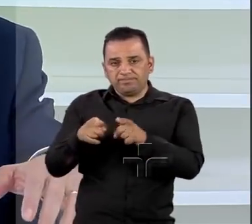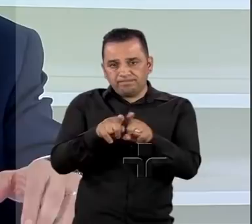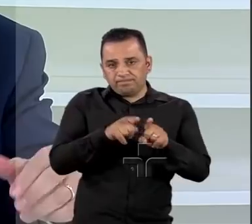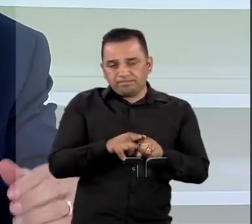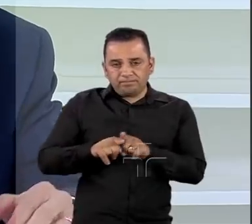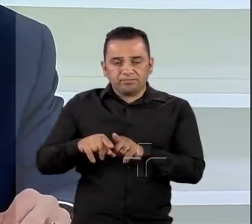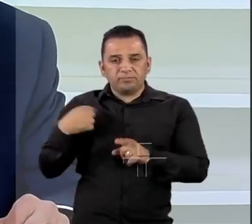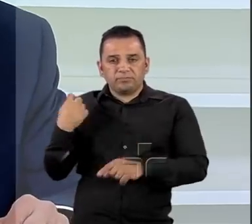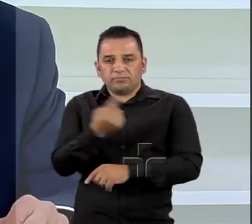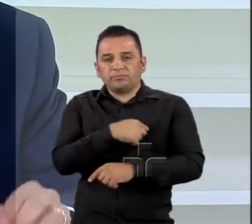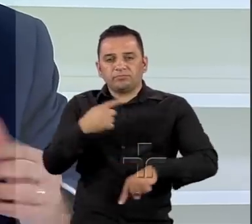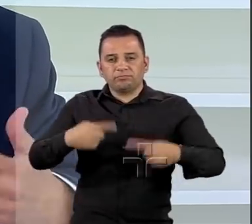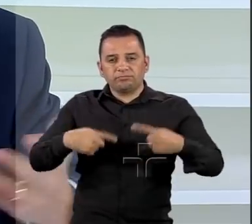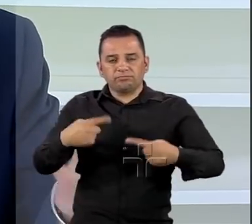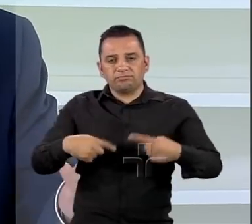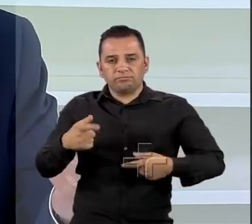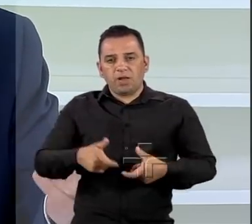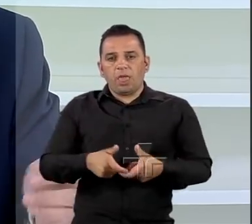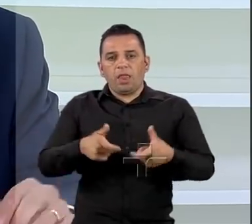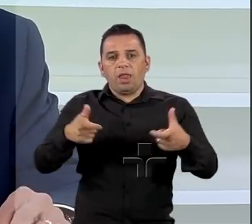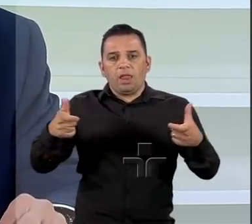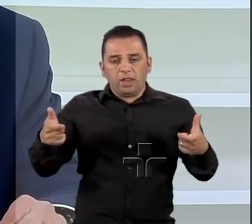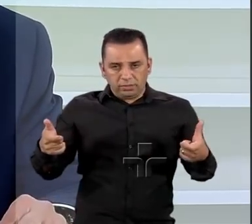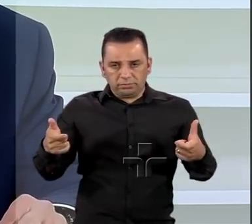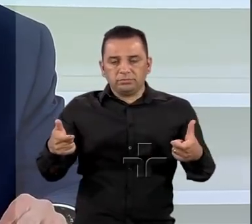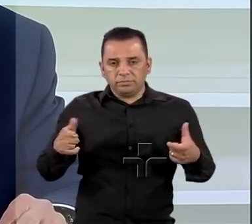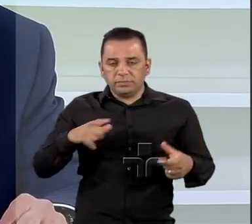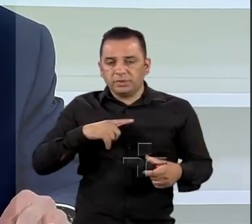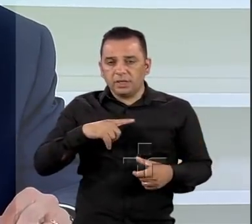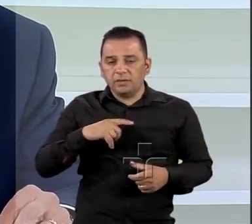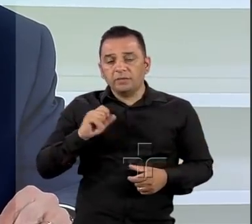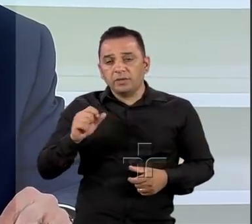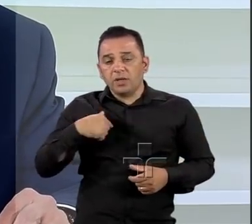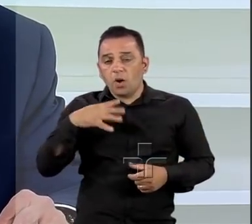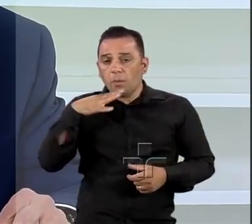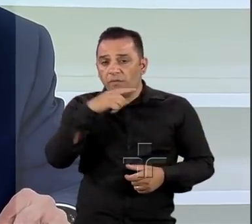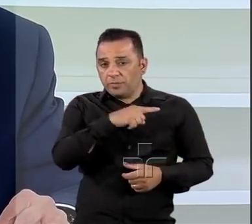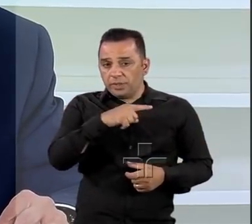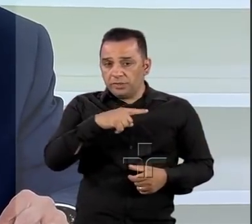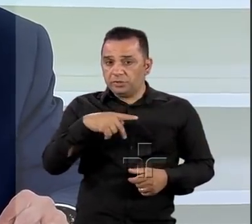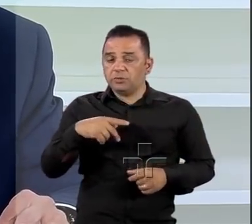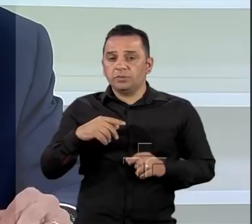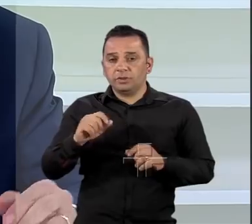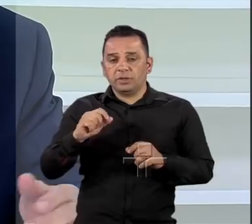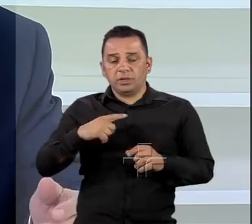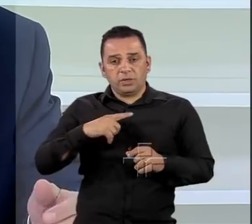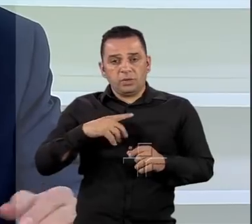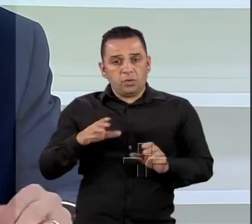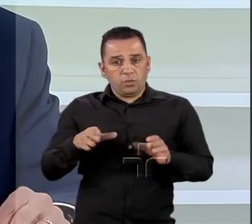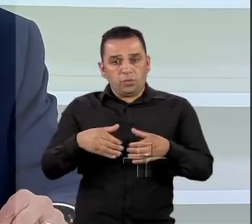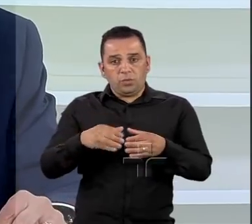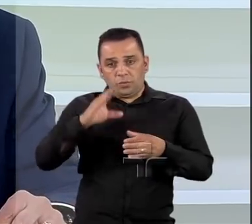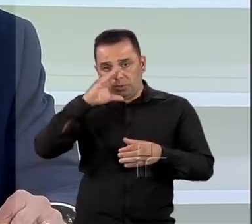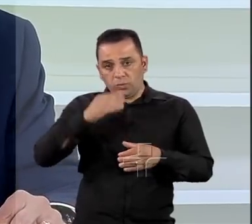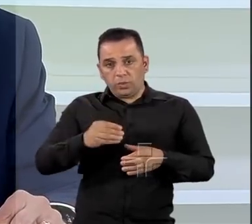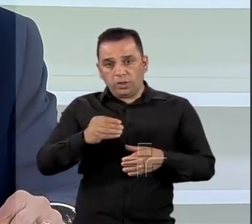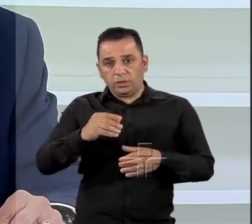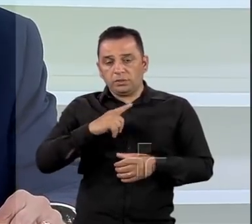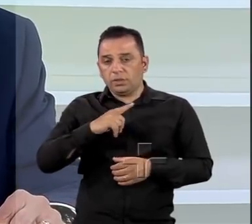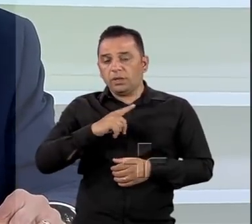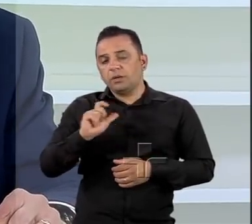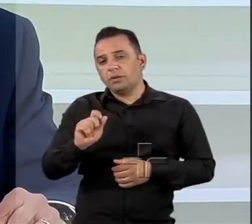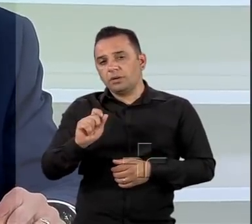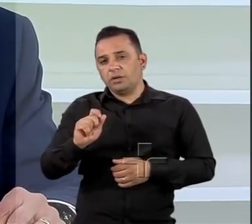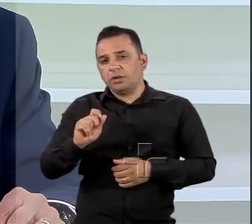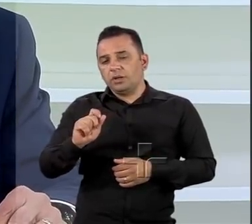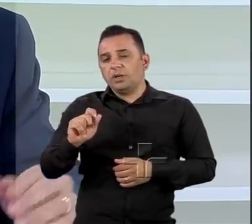tivemos discussões amplas. Obviamente, o programa do PSDB ele foi submetido à apreciação do